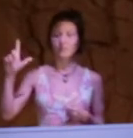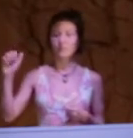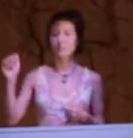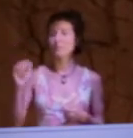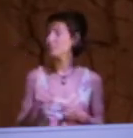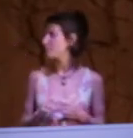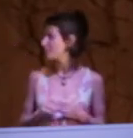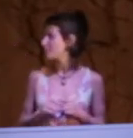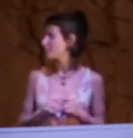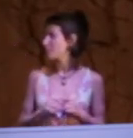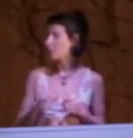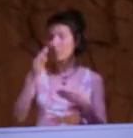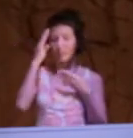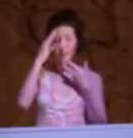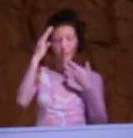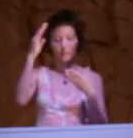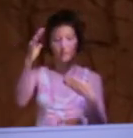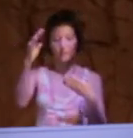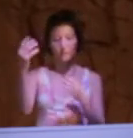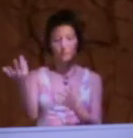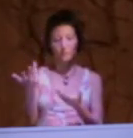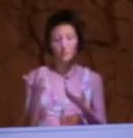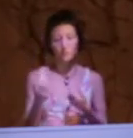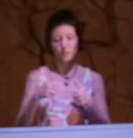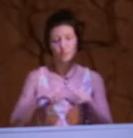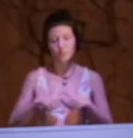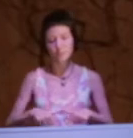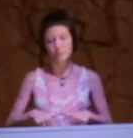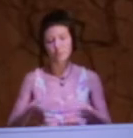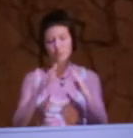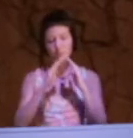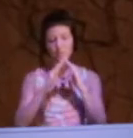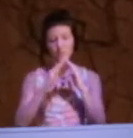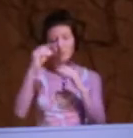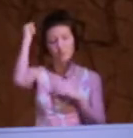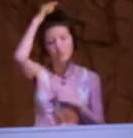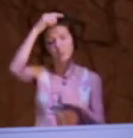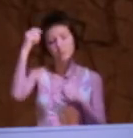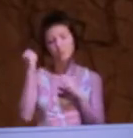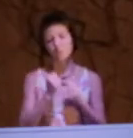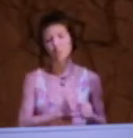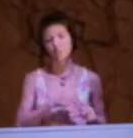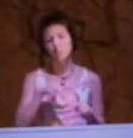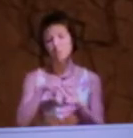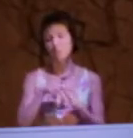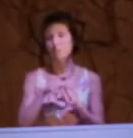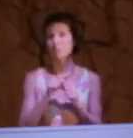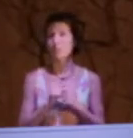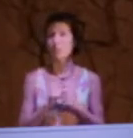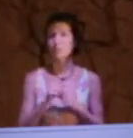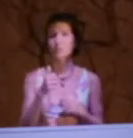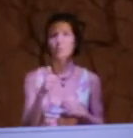a possibilidade de estar aqui reencontrando todos vocês, também minha primeira vez presencialmente, que é a primeira vez